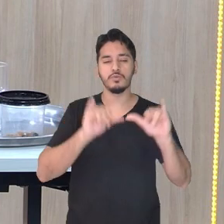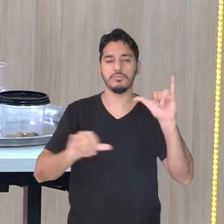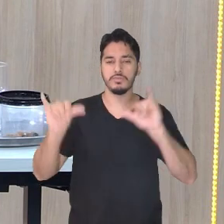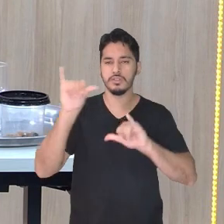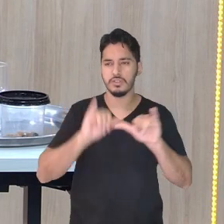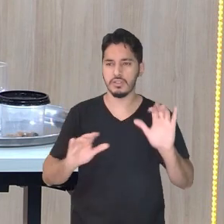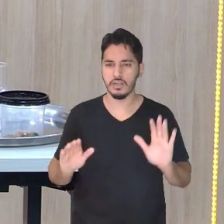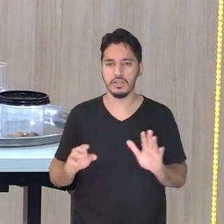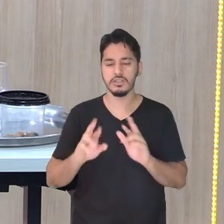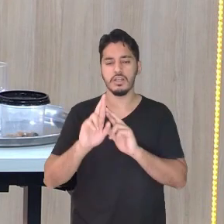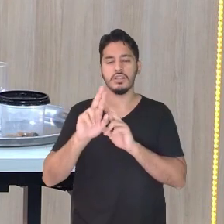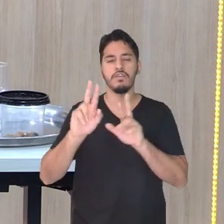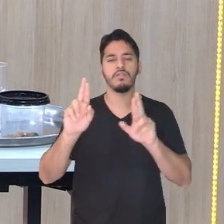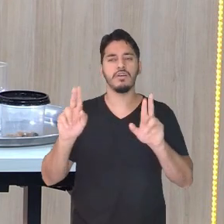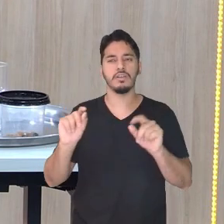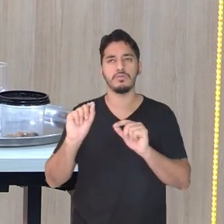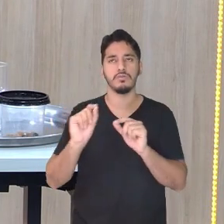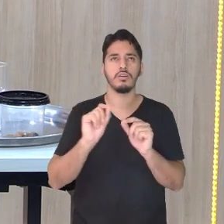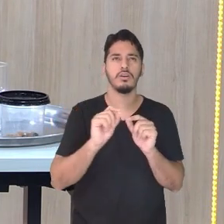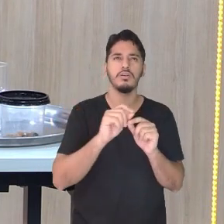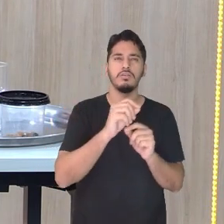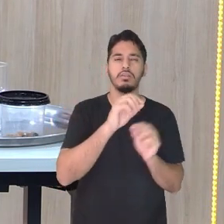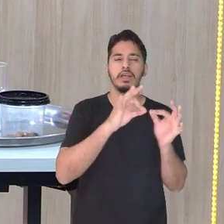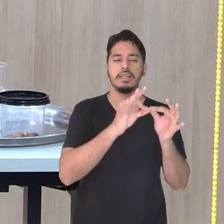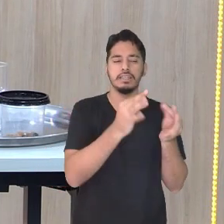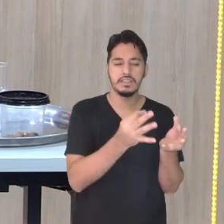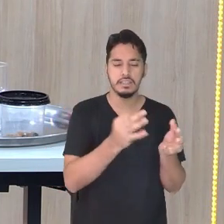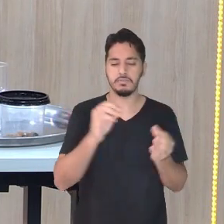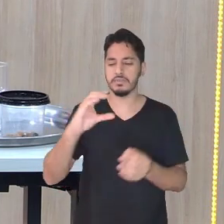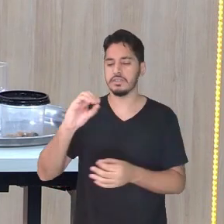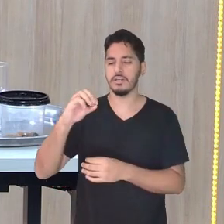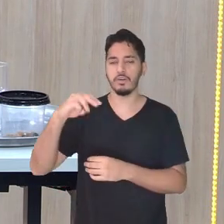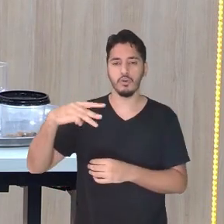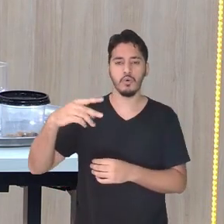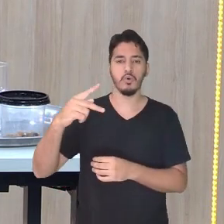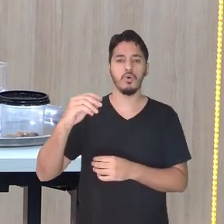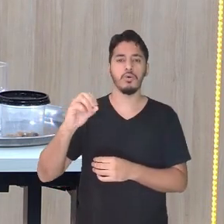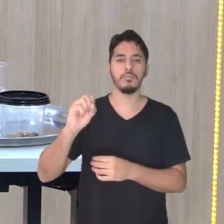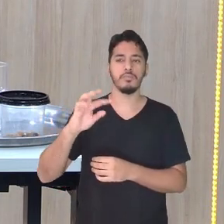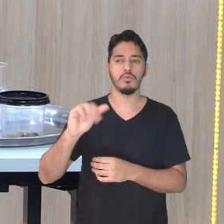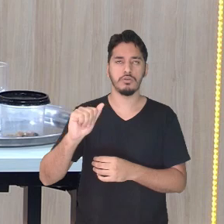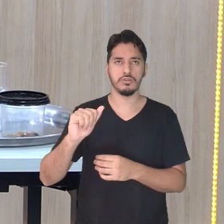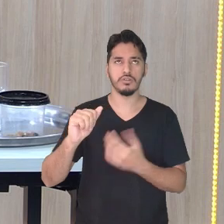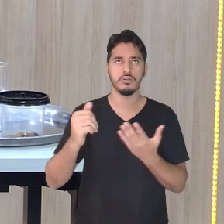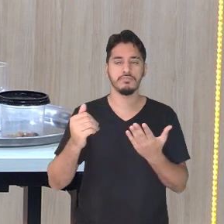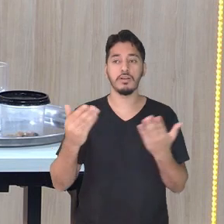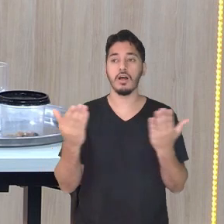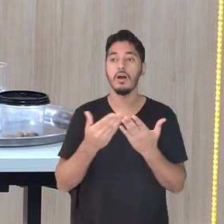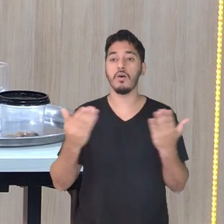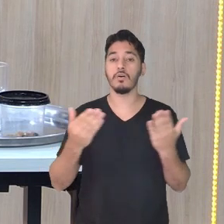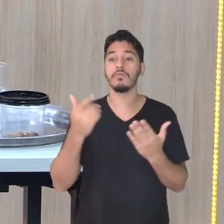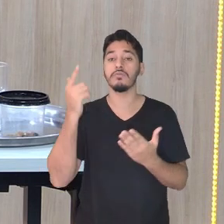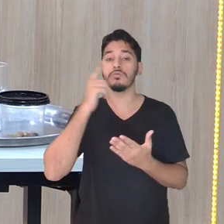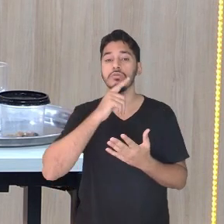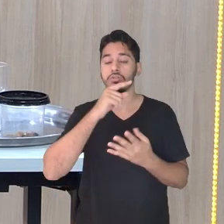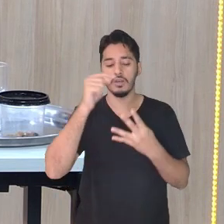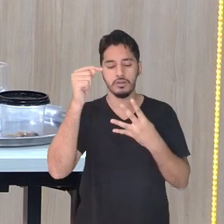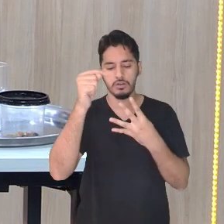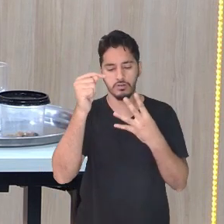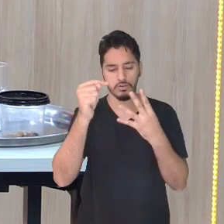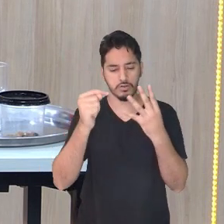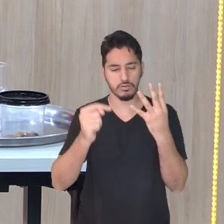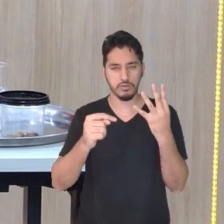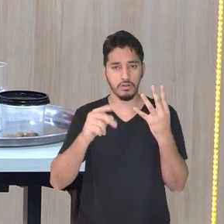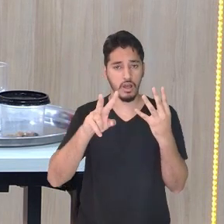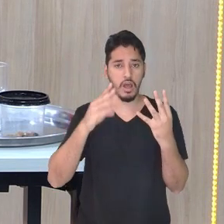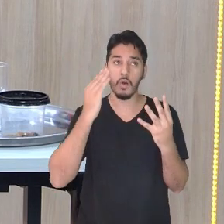aí diferenciar substância simples de substância composta. Logo a gente vai poder, né, classificar, mesmo que